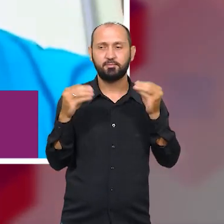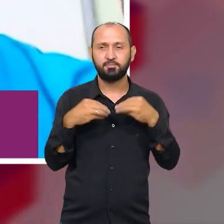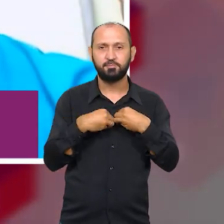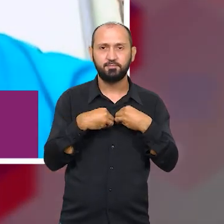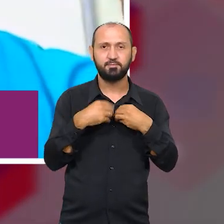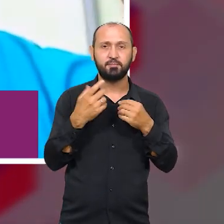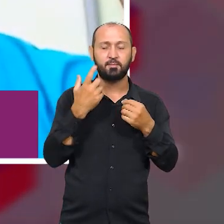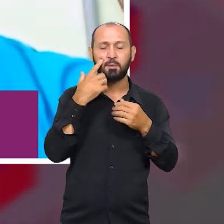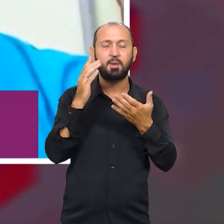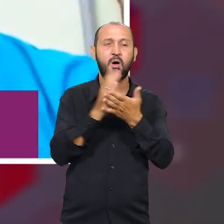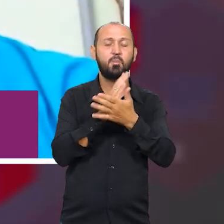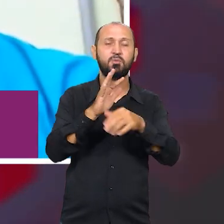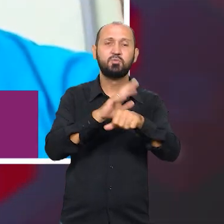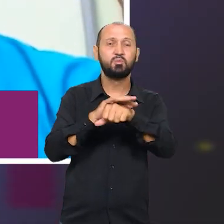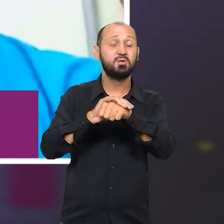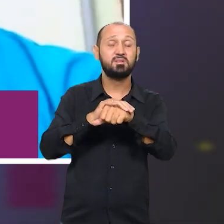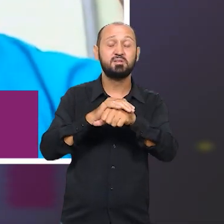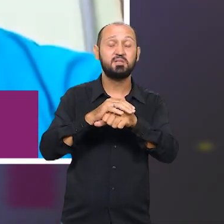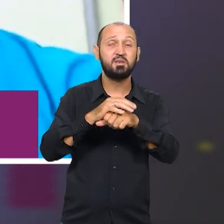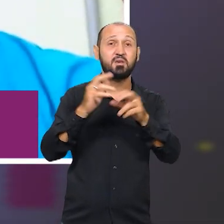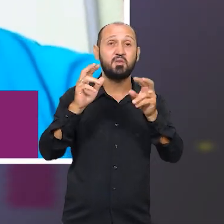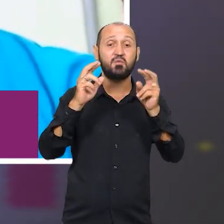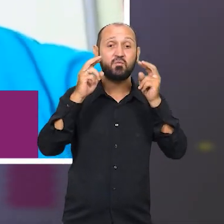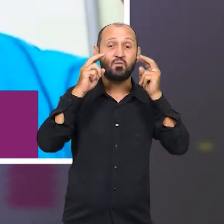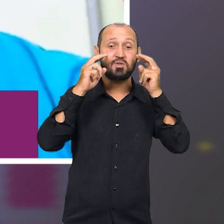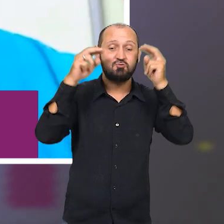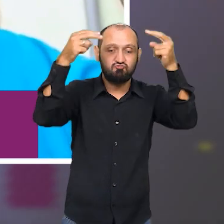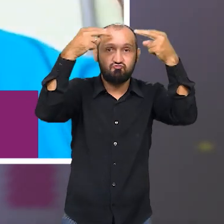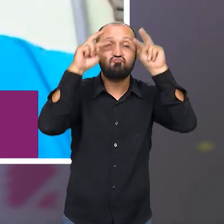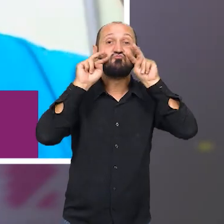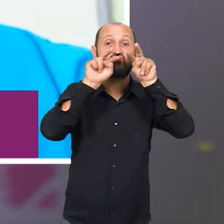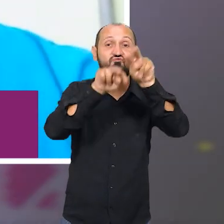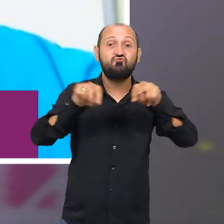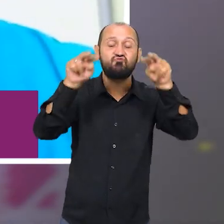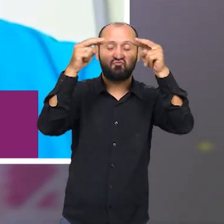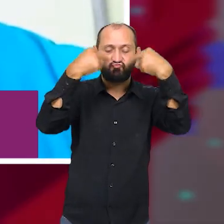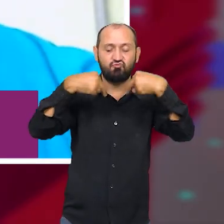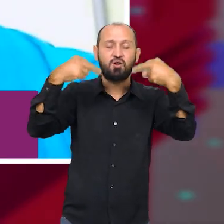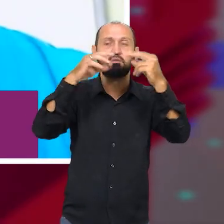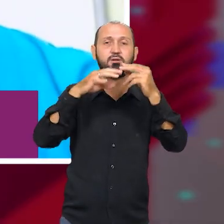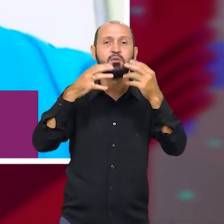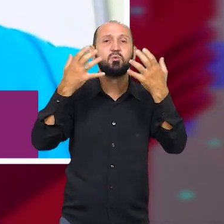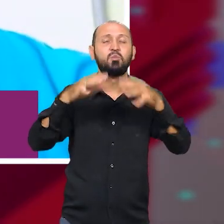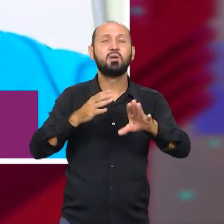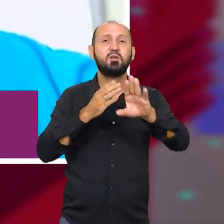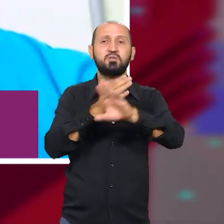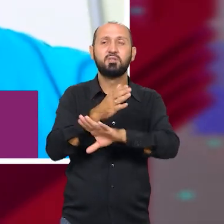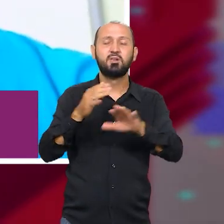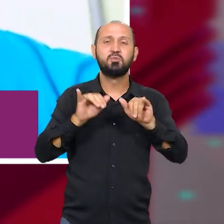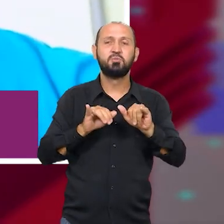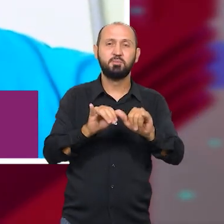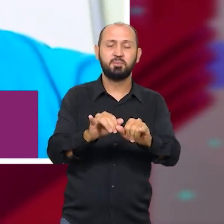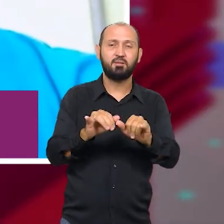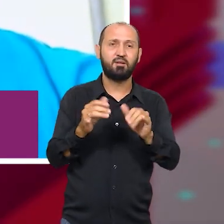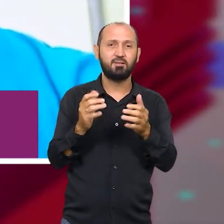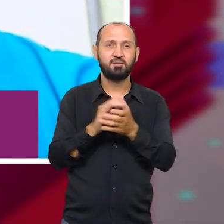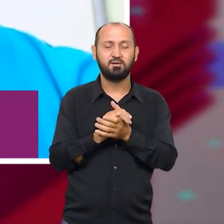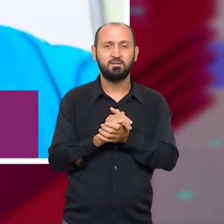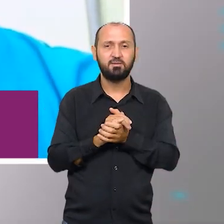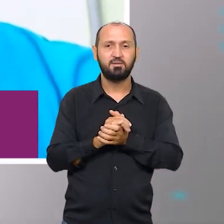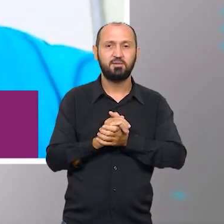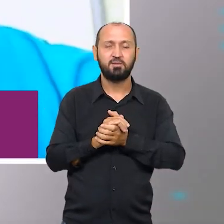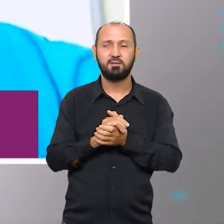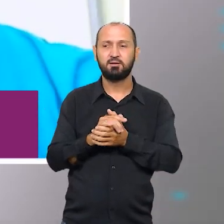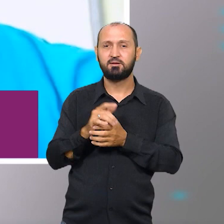não visíveis. Então, mas eu, como mãe de autista, eu não quero chegar num supermercado e a pessoa